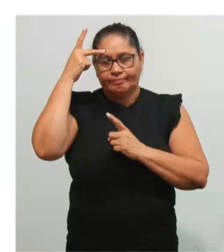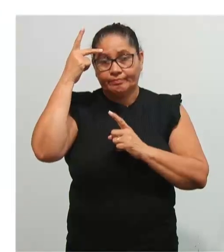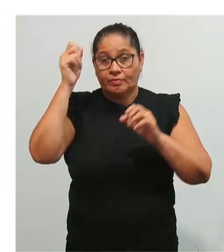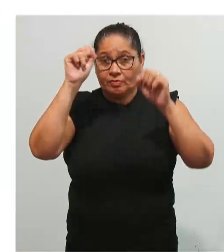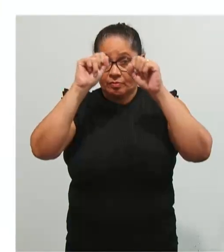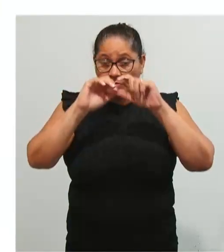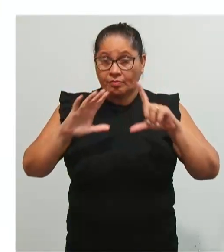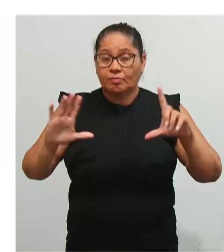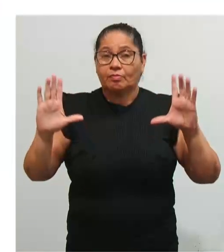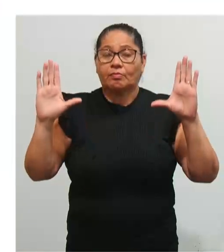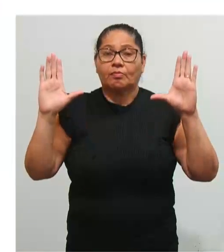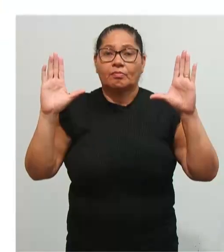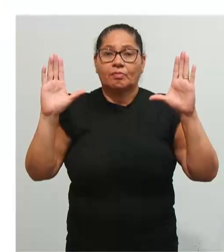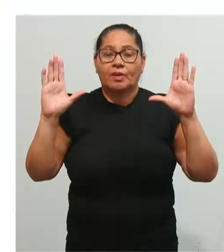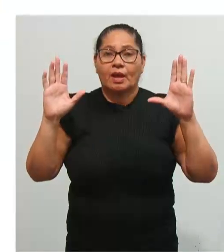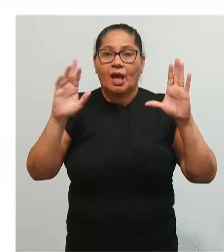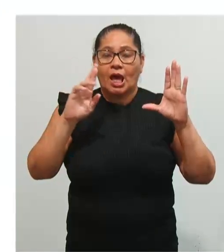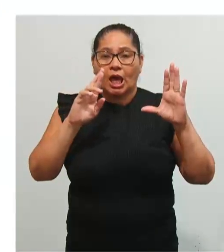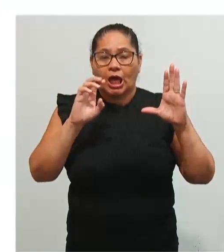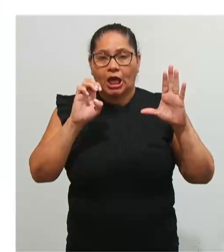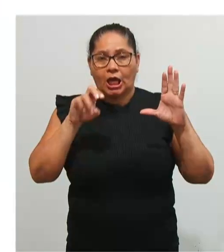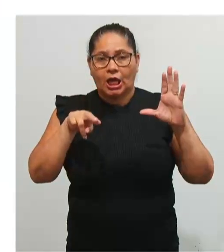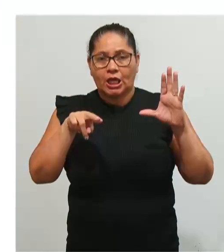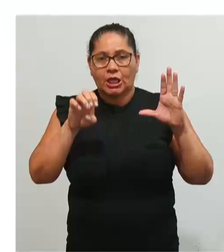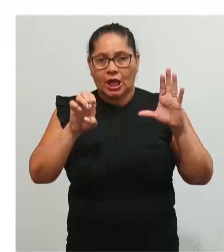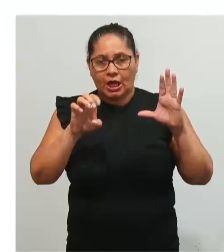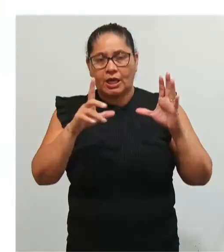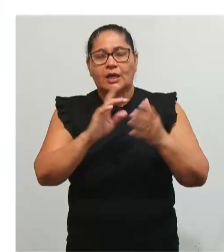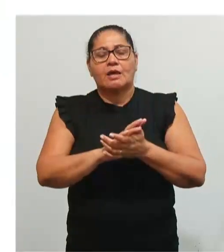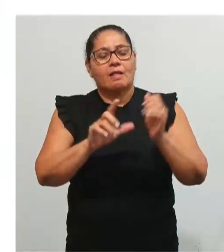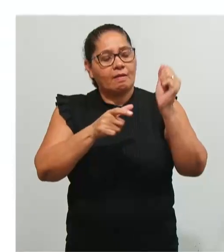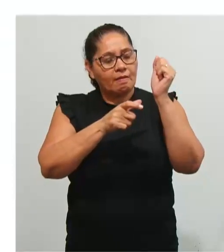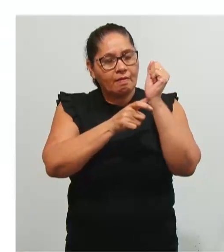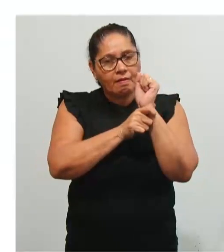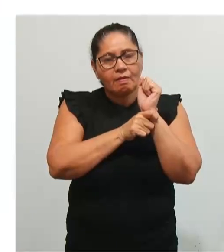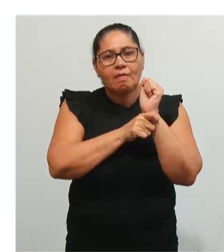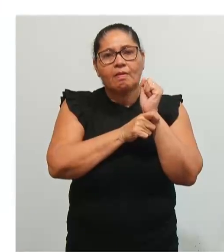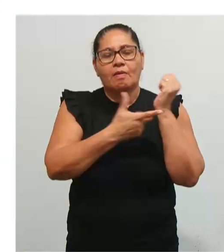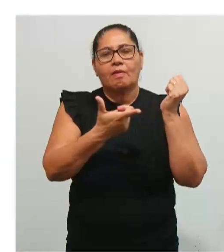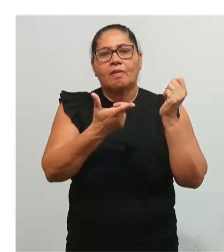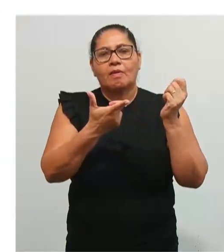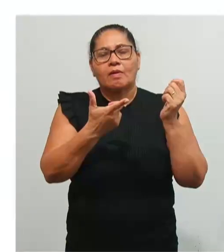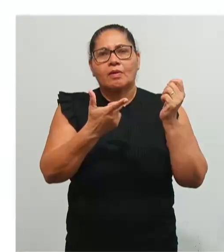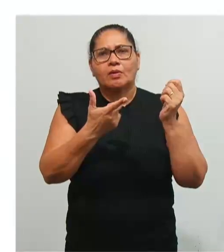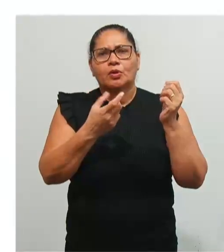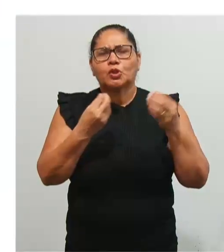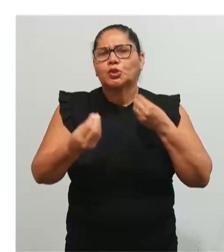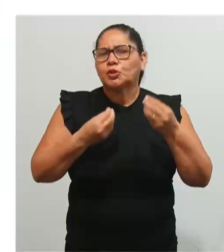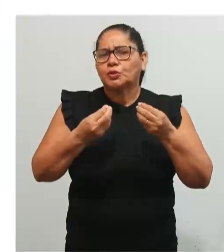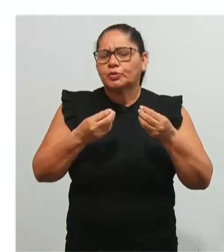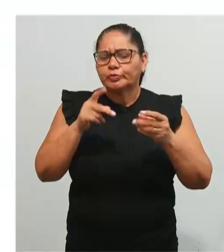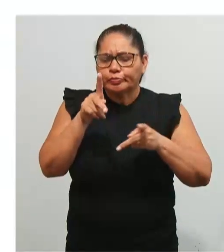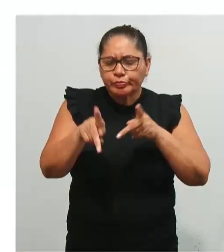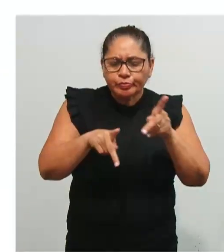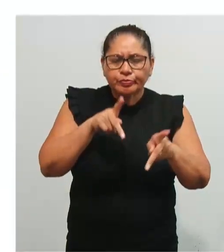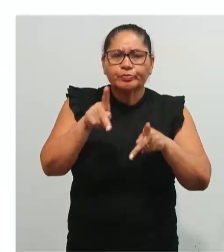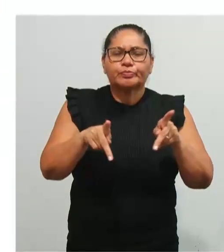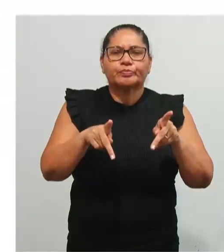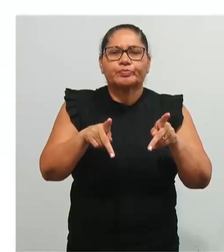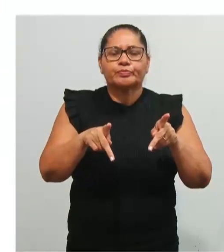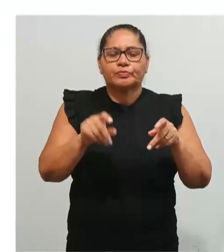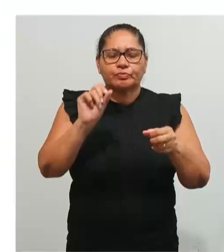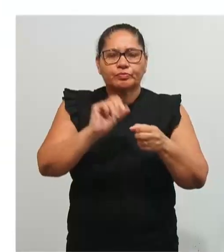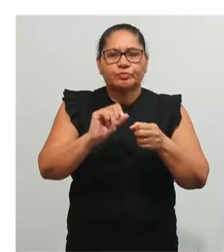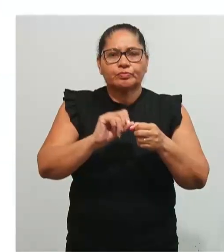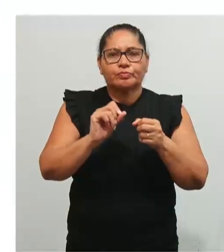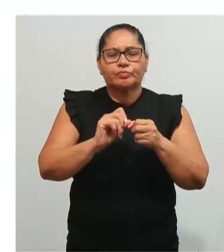transparência prevista na LRF está assegurada pelo incentivo à participação da população e pela realização